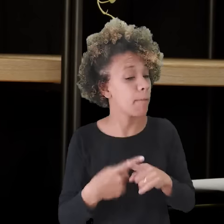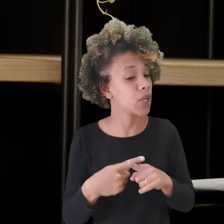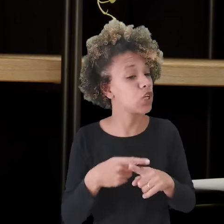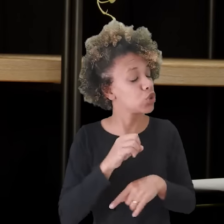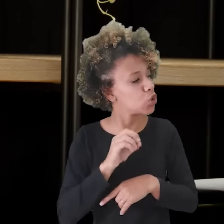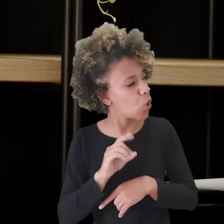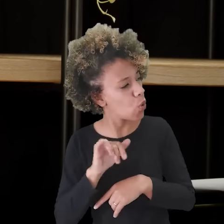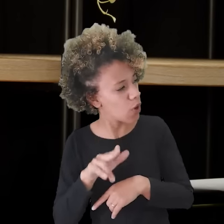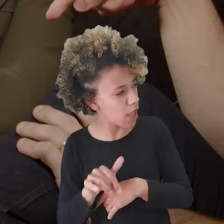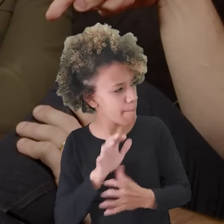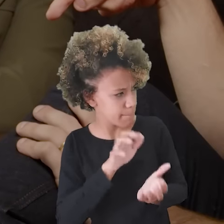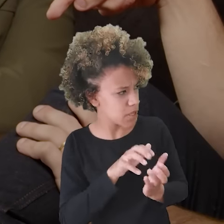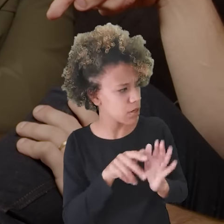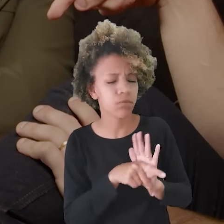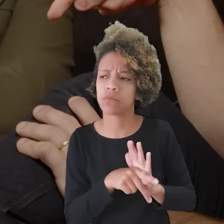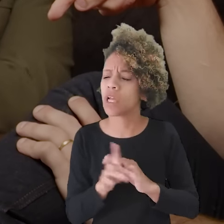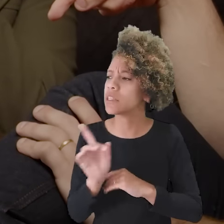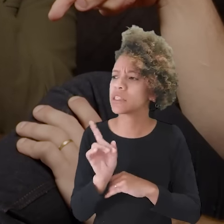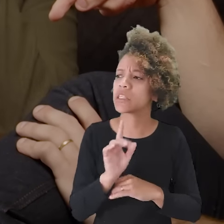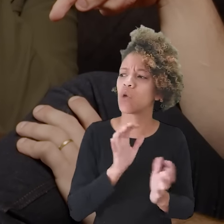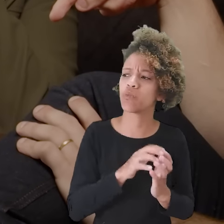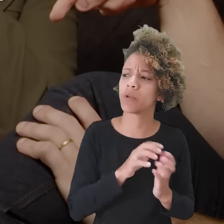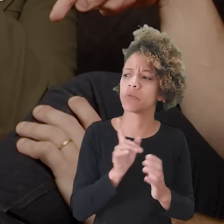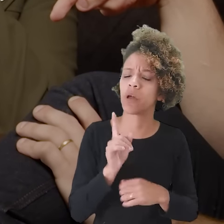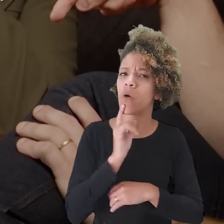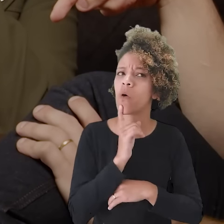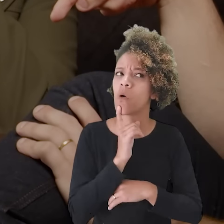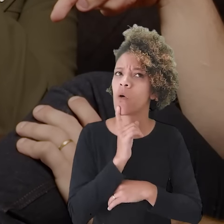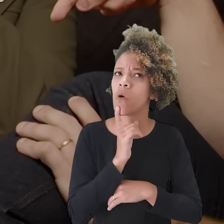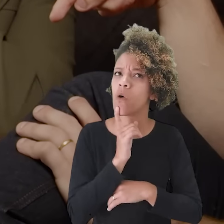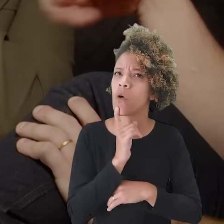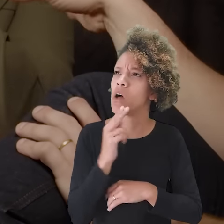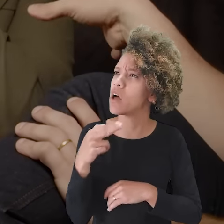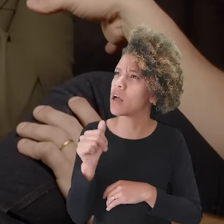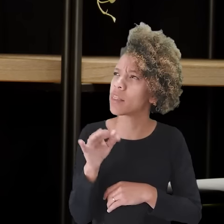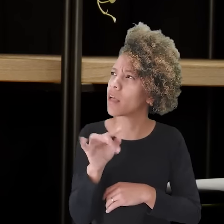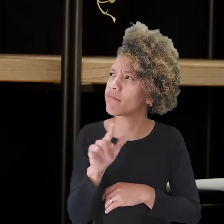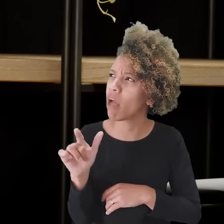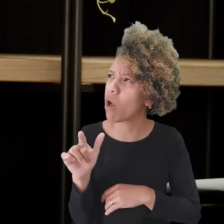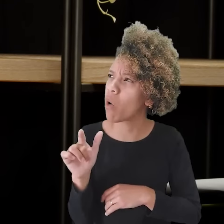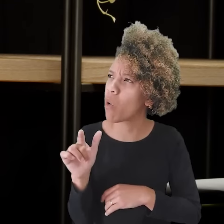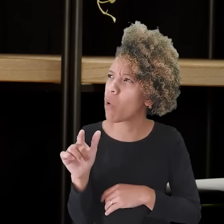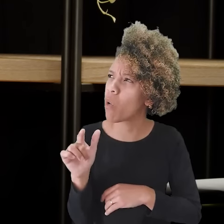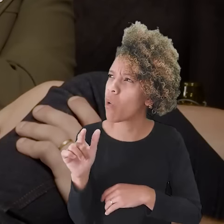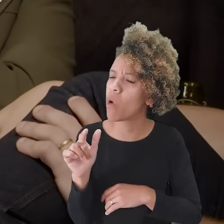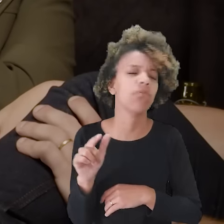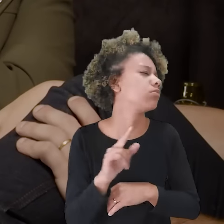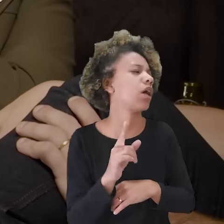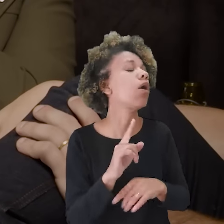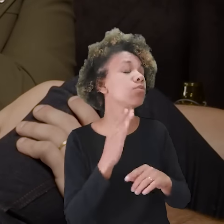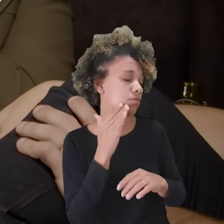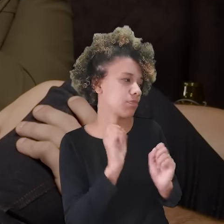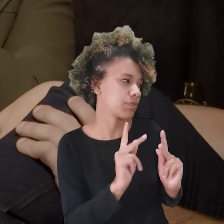é de Pernambuco ele é não ele não é de Pernambuco acho que o ele é de nada tudo bem mas eu vou te falar por quê mas ele ele